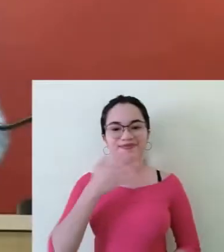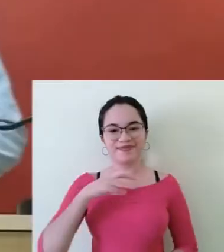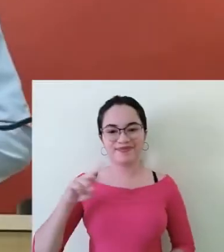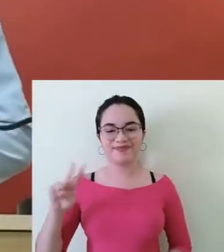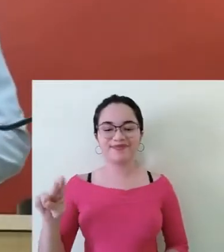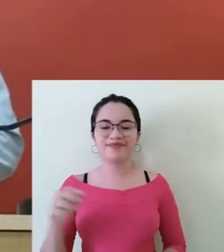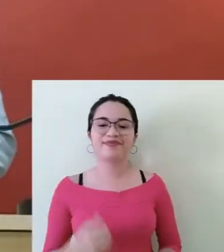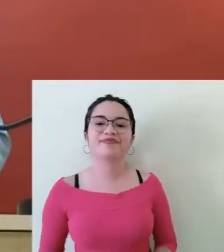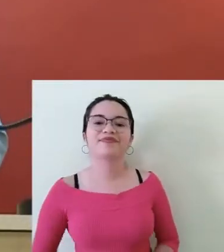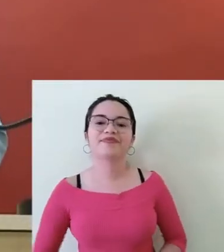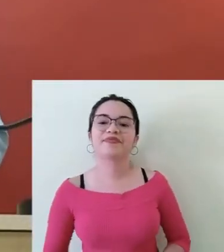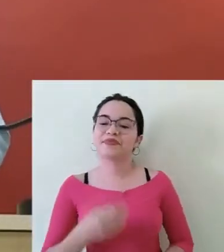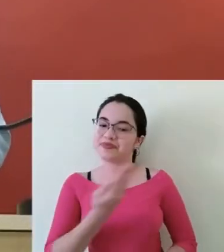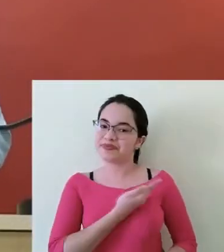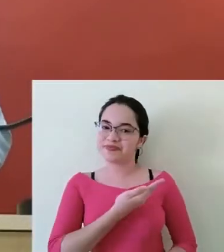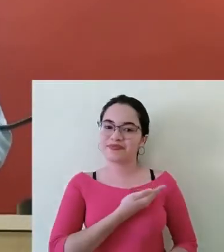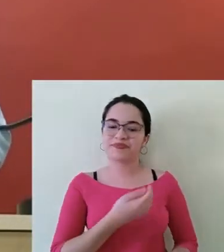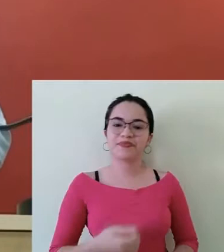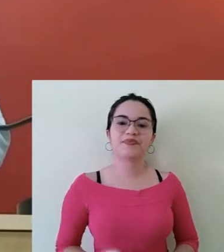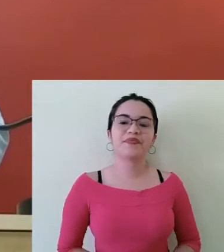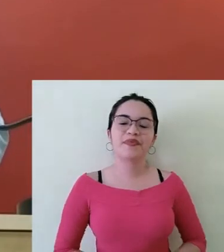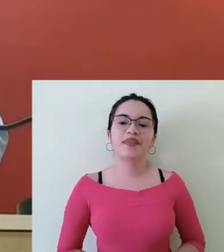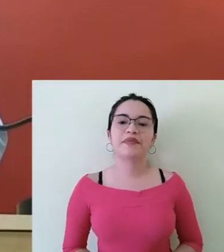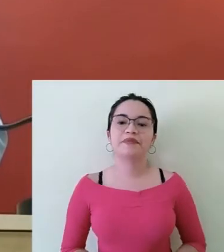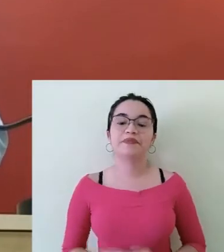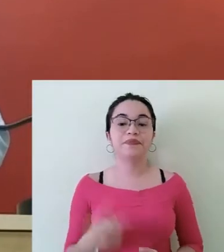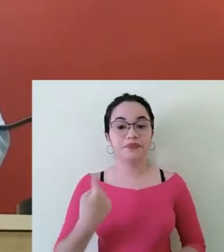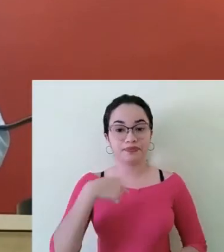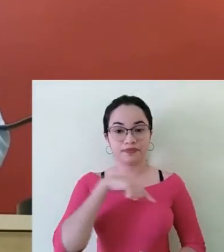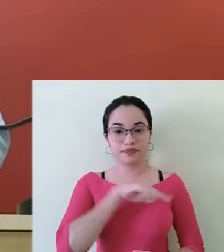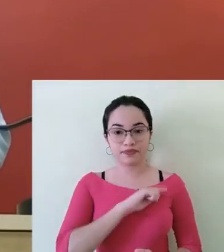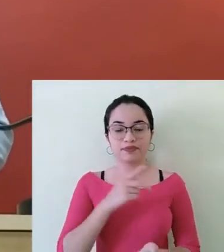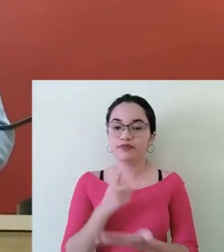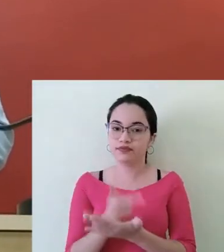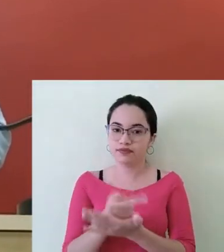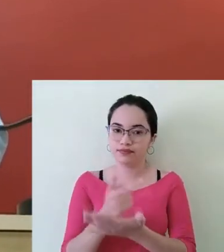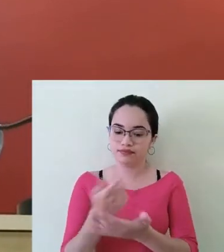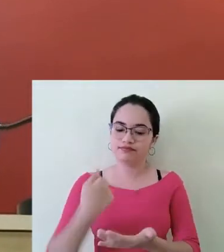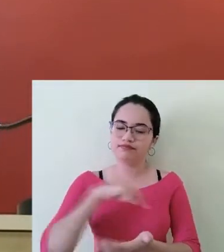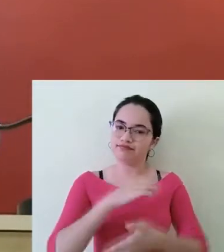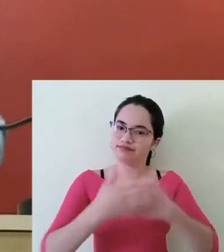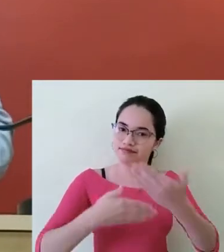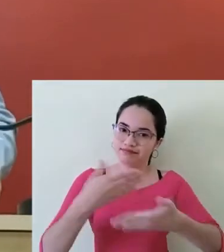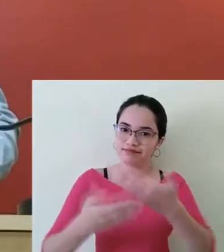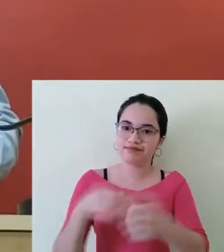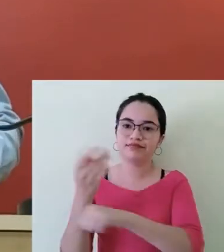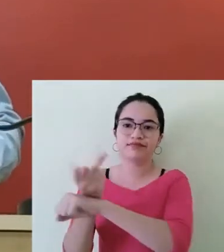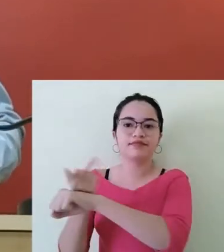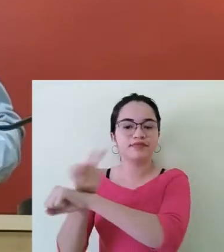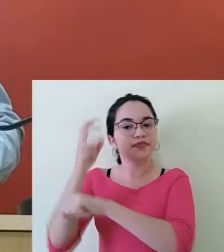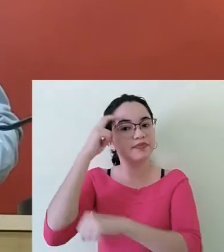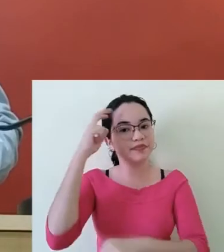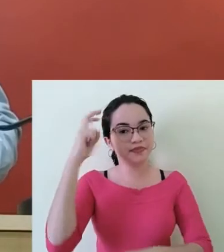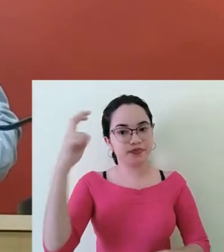Olá, irmãos e amigos. Nós vamos dar prosseguimento à nossa jornada em busca